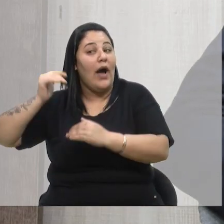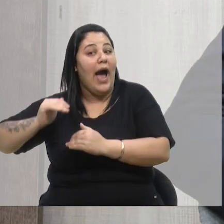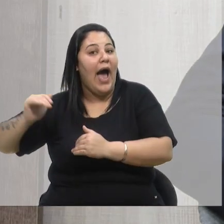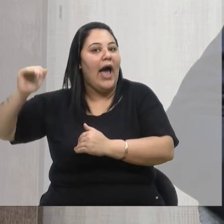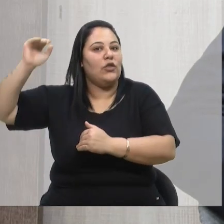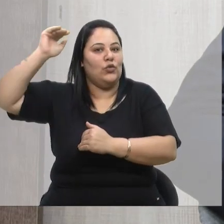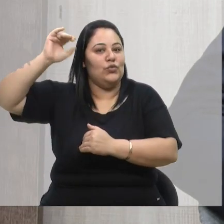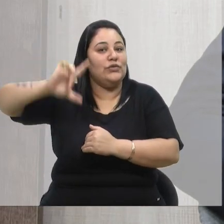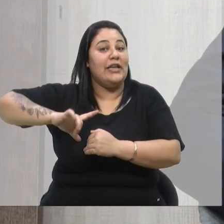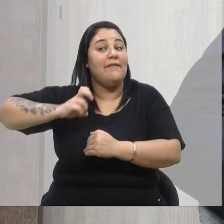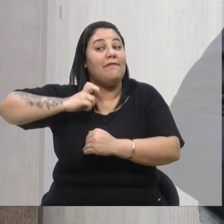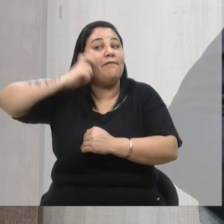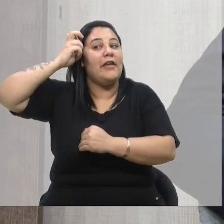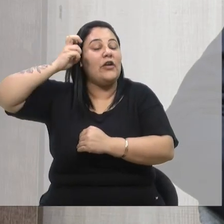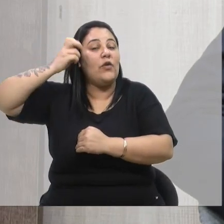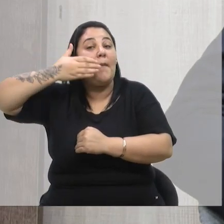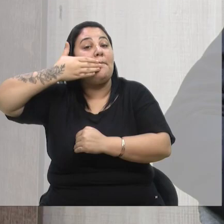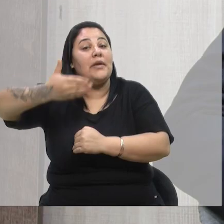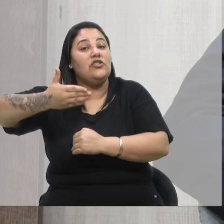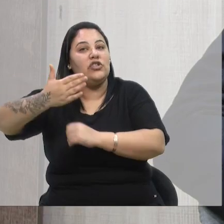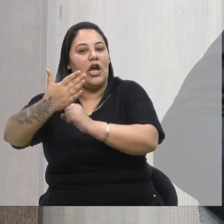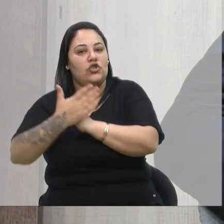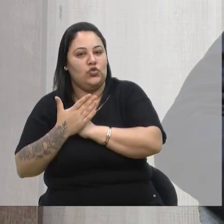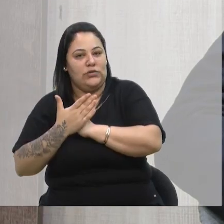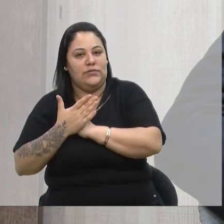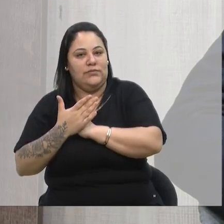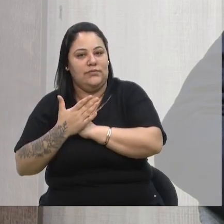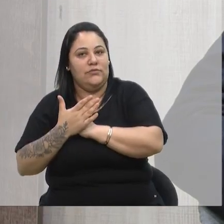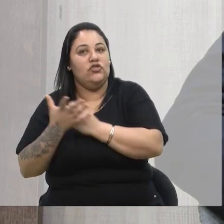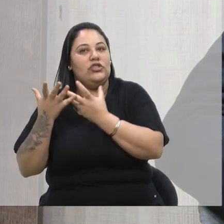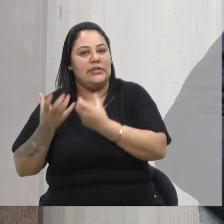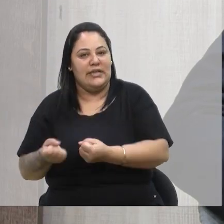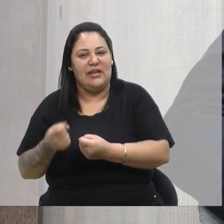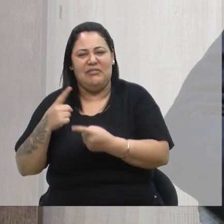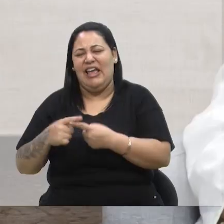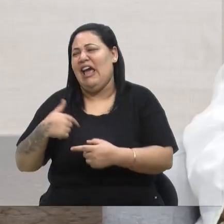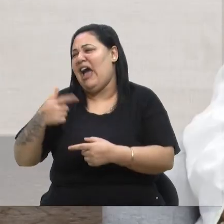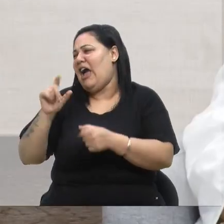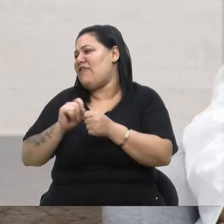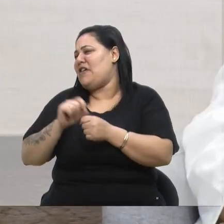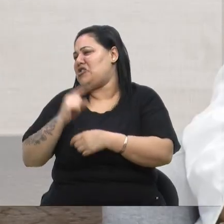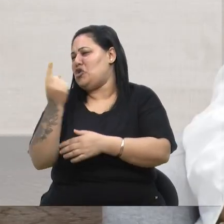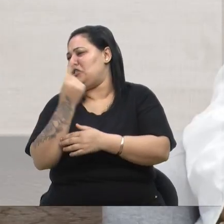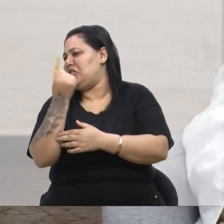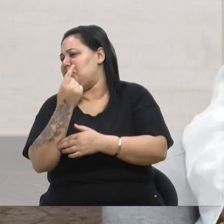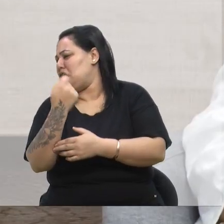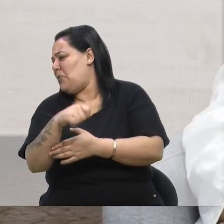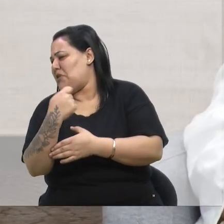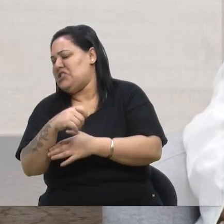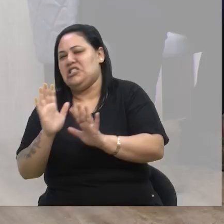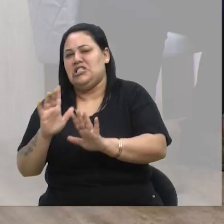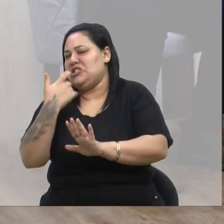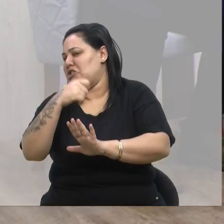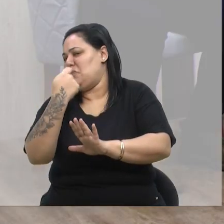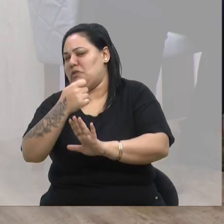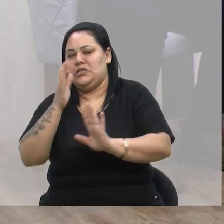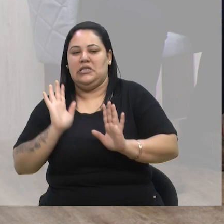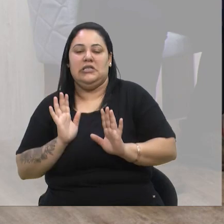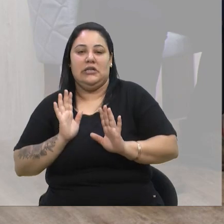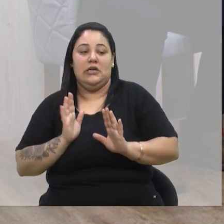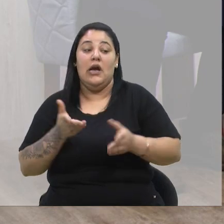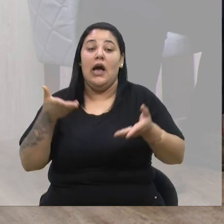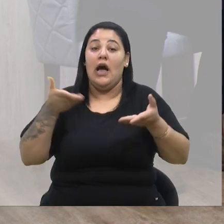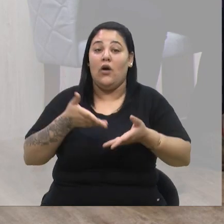adultos também têm vergonha disso. Ah, não, eu me viro sozinho, eu não preciso. Tá? E,